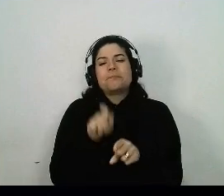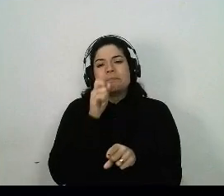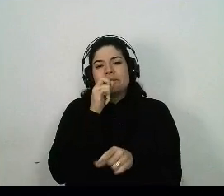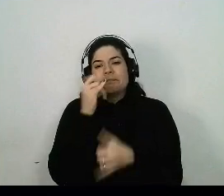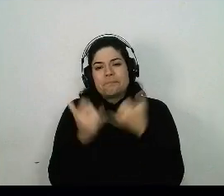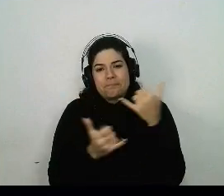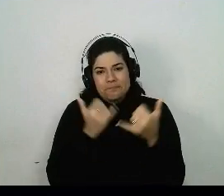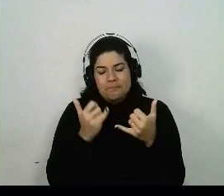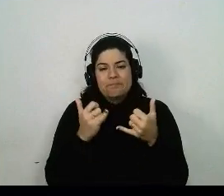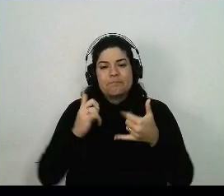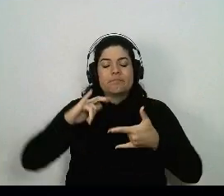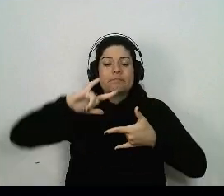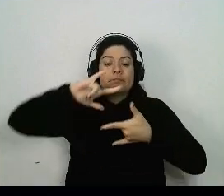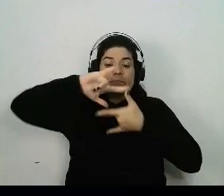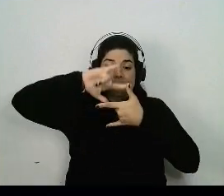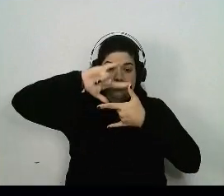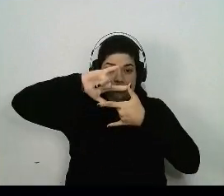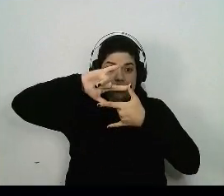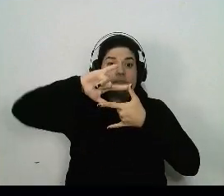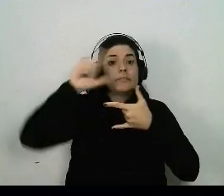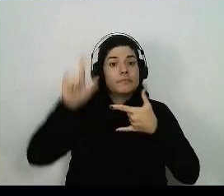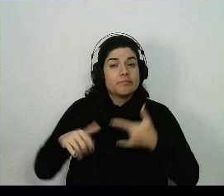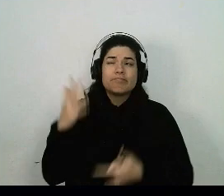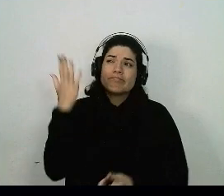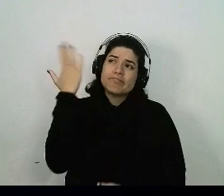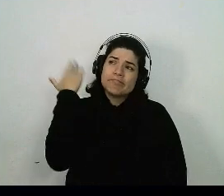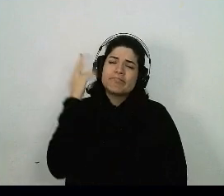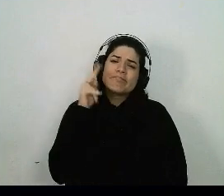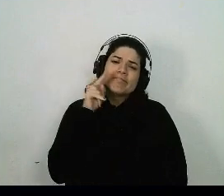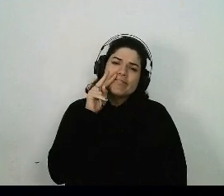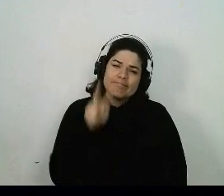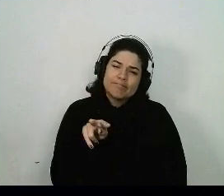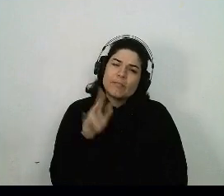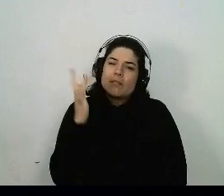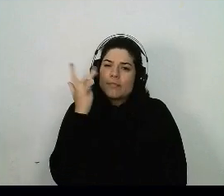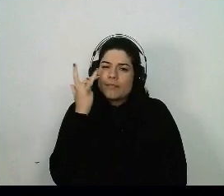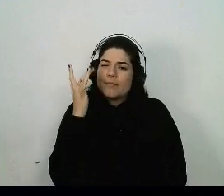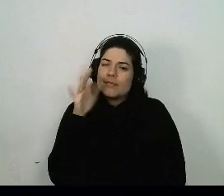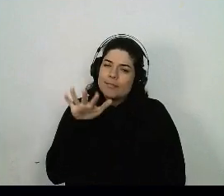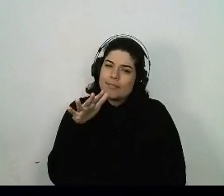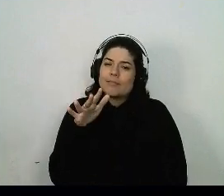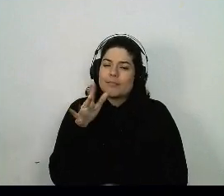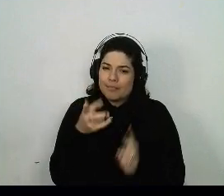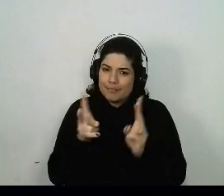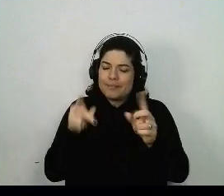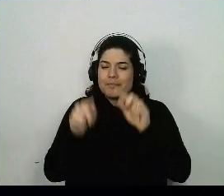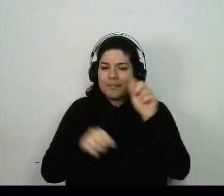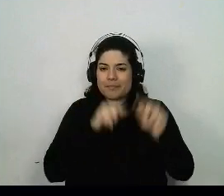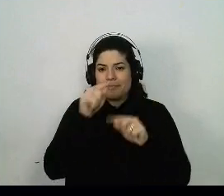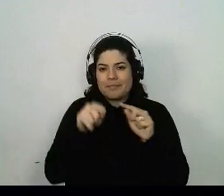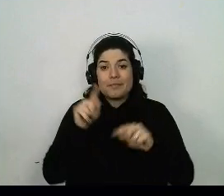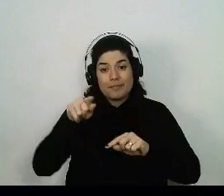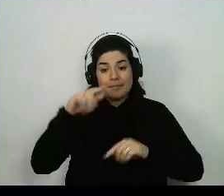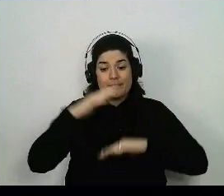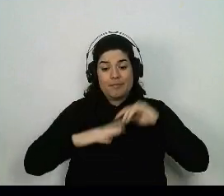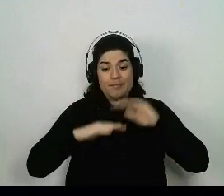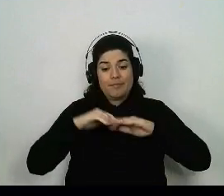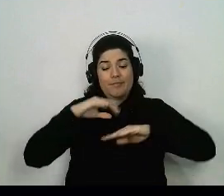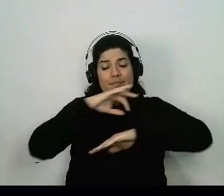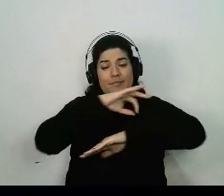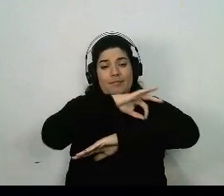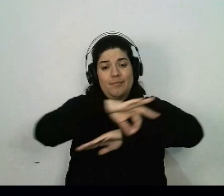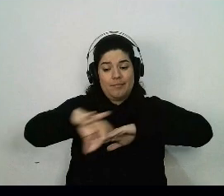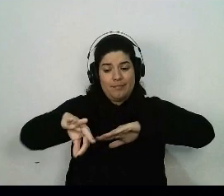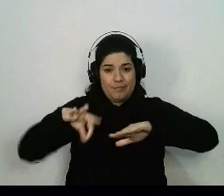Microsoft, ela era vista há um tempo atrás, e talvez ainda tenha um pouco disso, da atuação dos arquitetos, né? E quando a gente fala